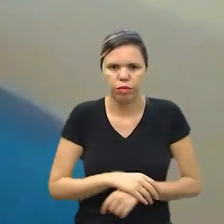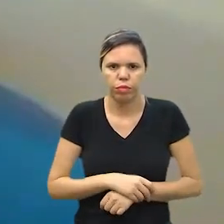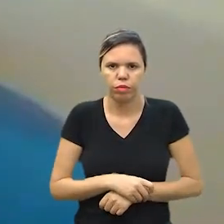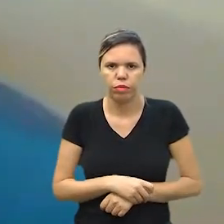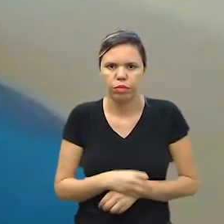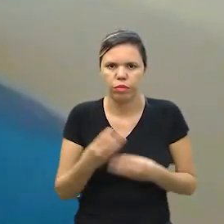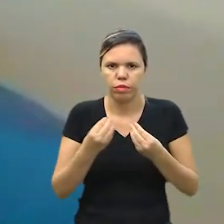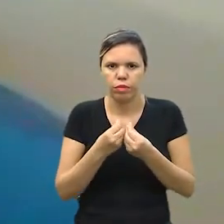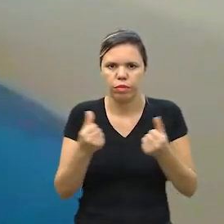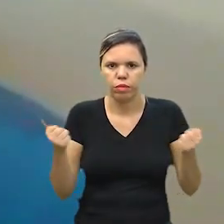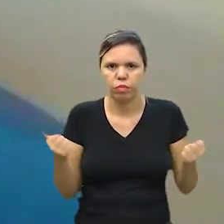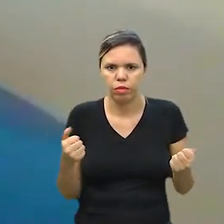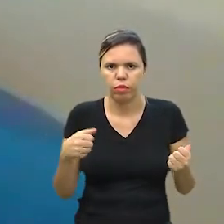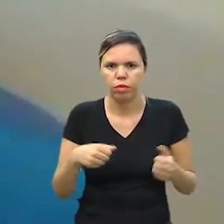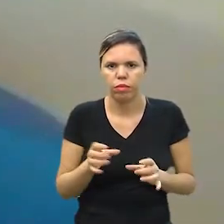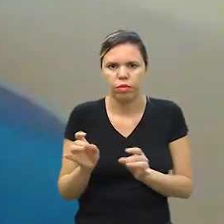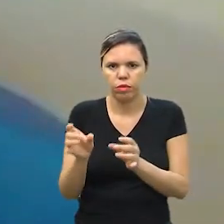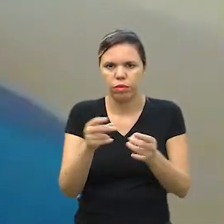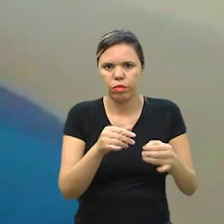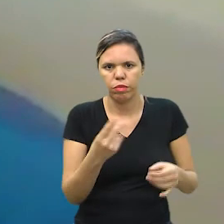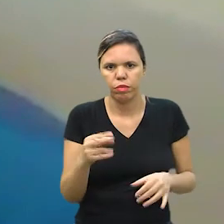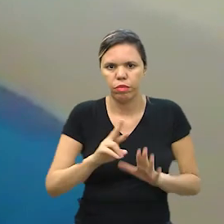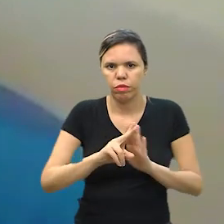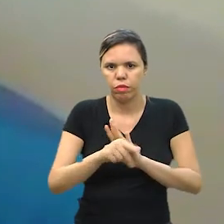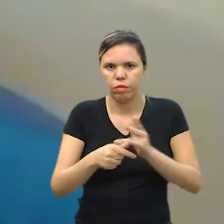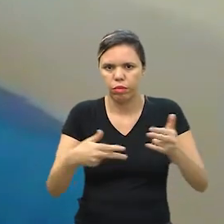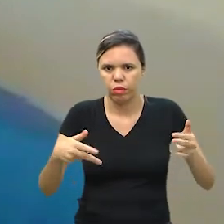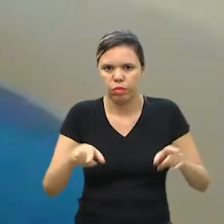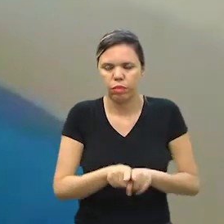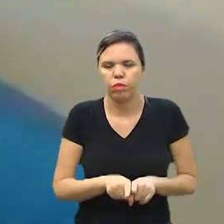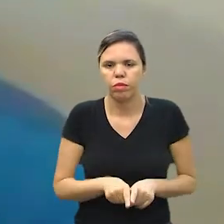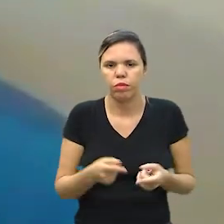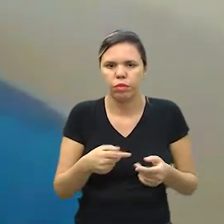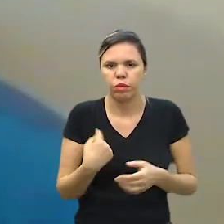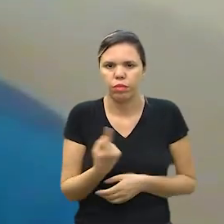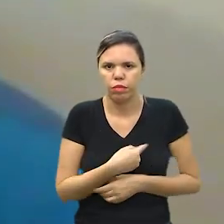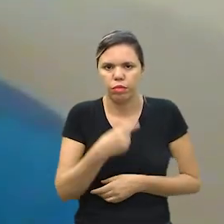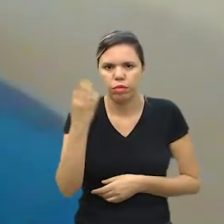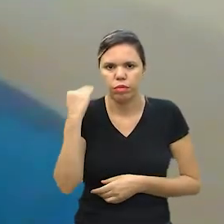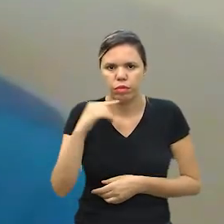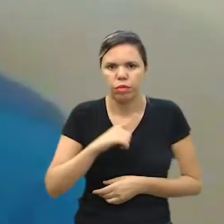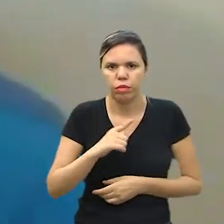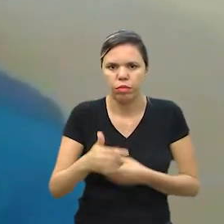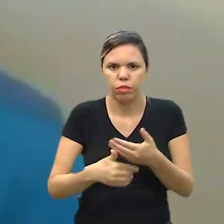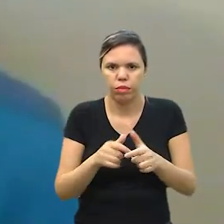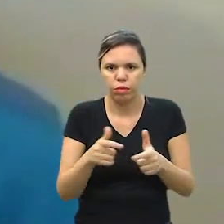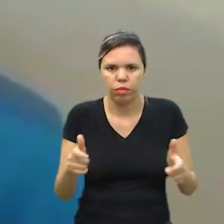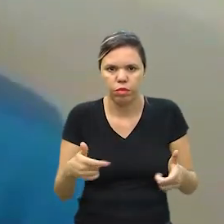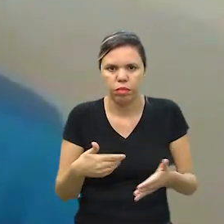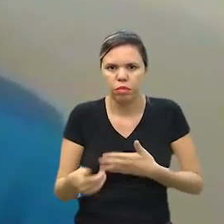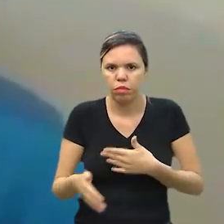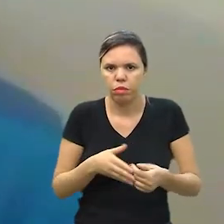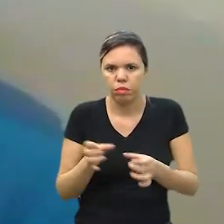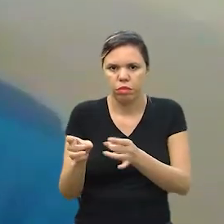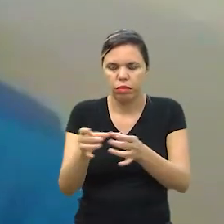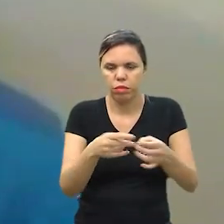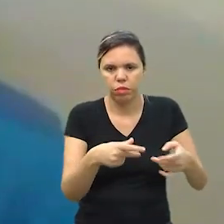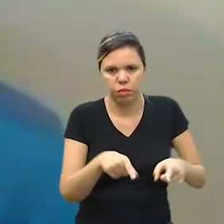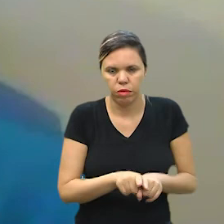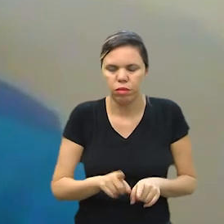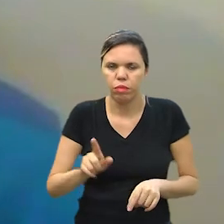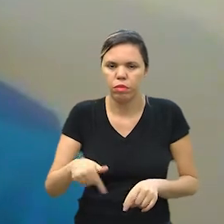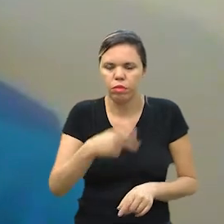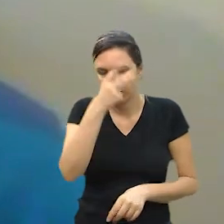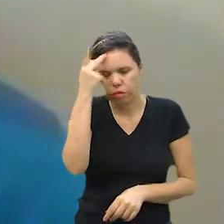divulgar, né, a qualidade, divulgar a variedade. E uma coisa que a gente sabe que é tendência em qualquer mercado